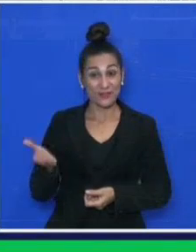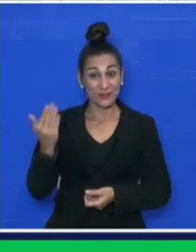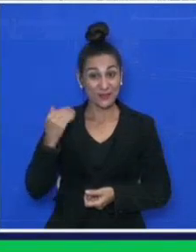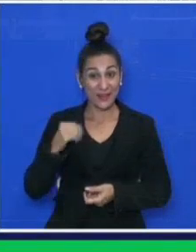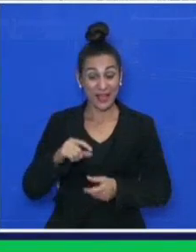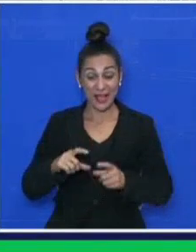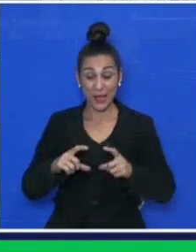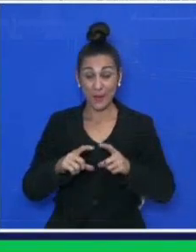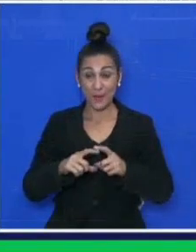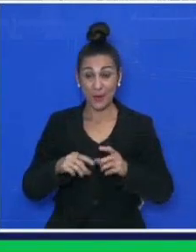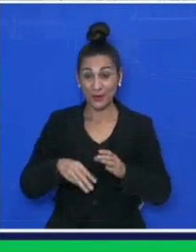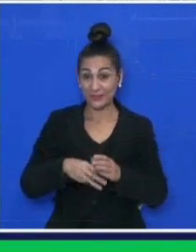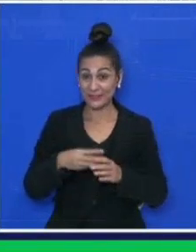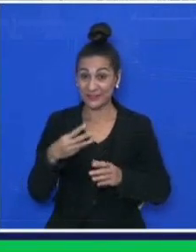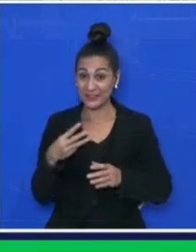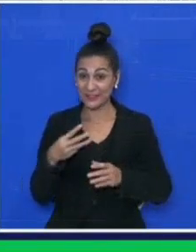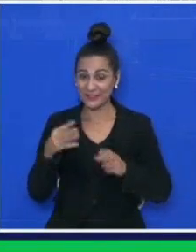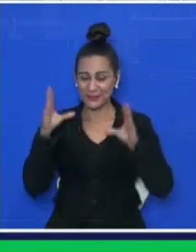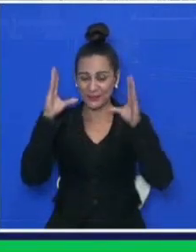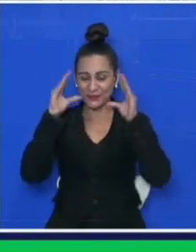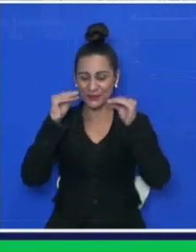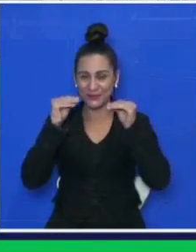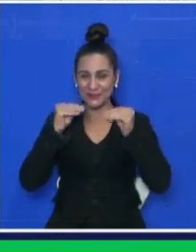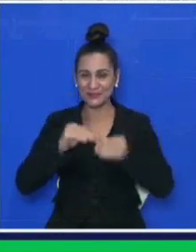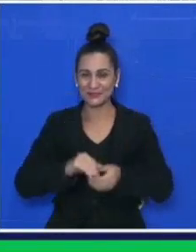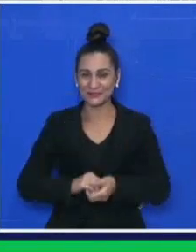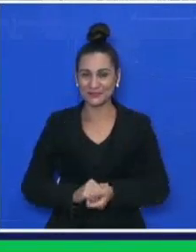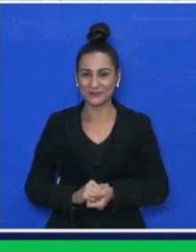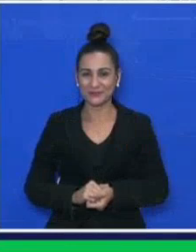Vamos lá, terceira bola da noite.